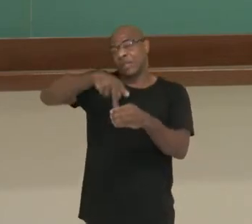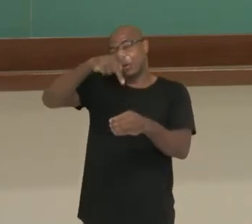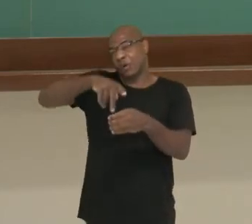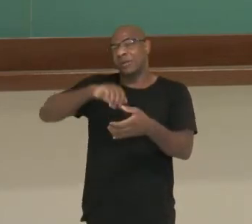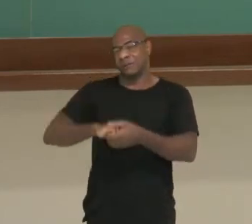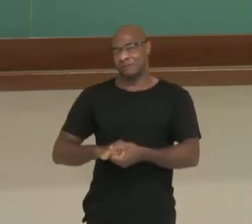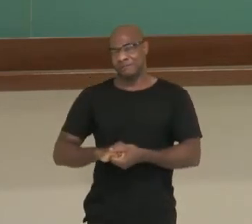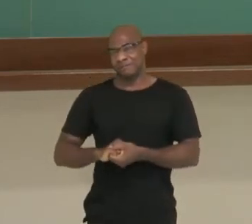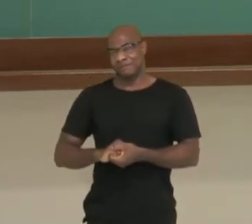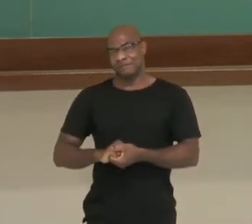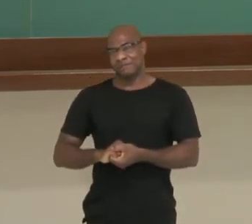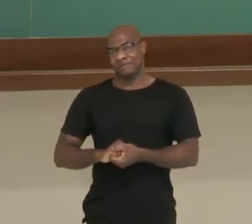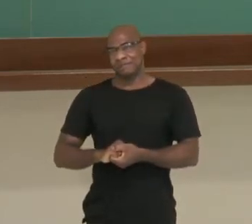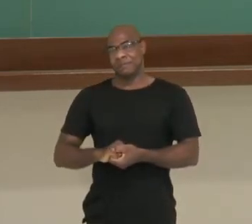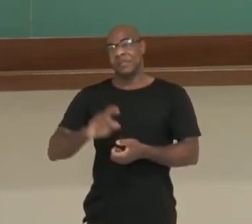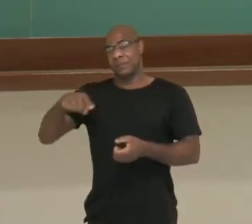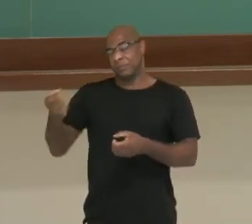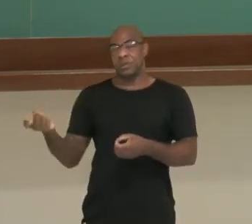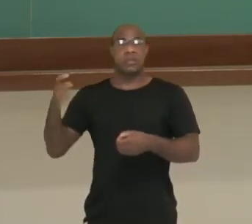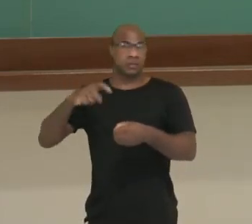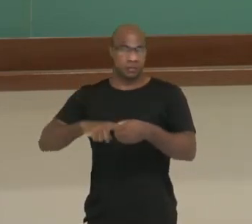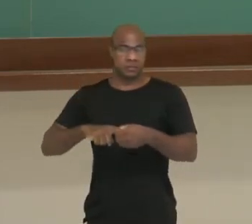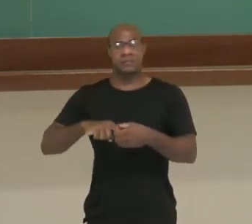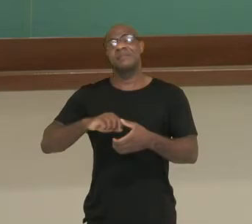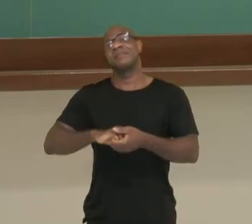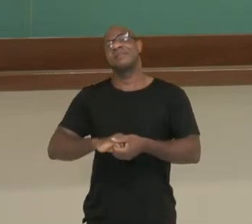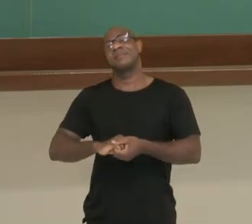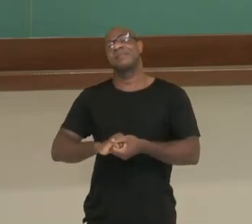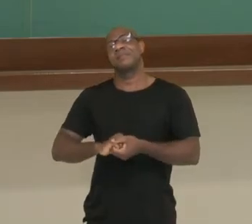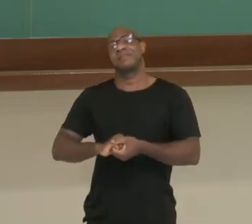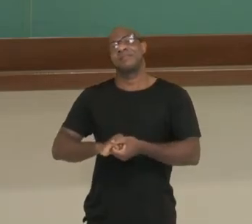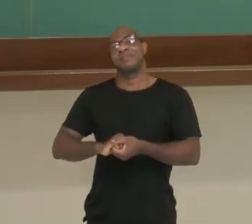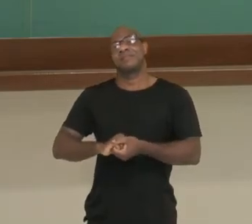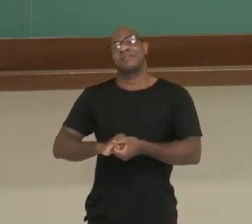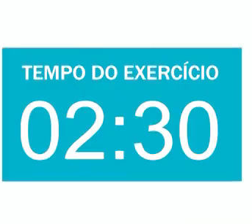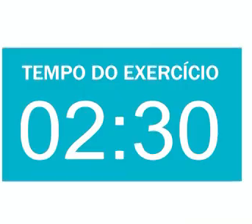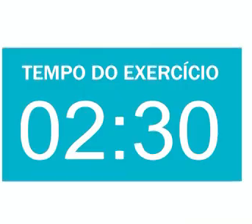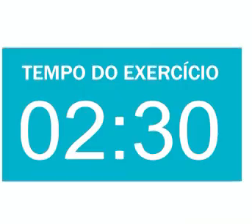proveniente do petróleo. O relógio vai aparecer na tela e a gente está aguardando você.